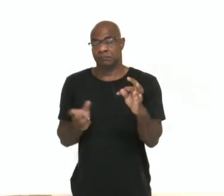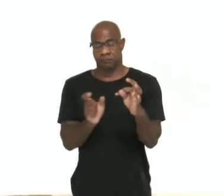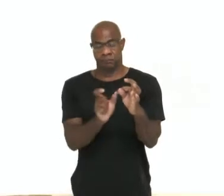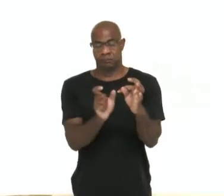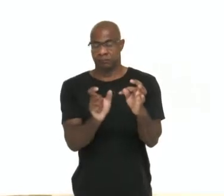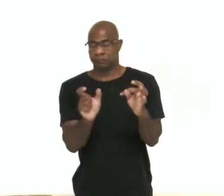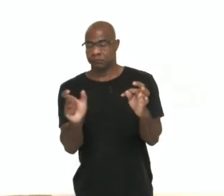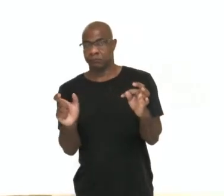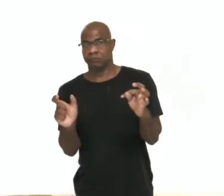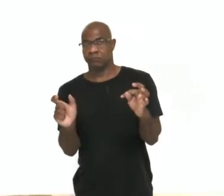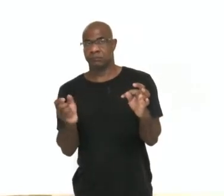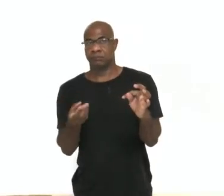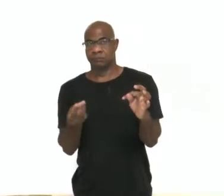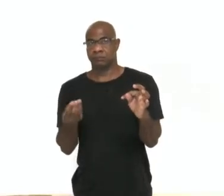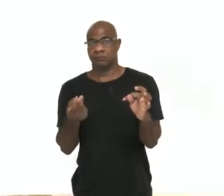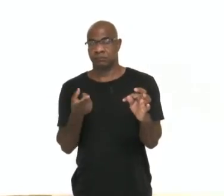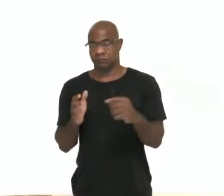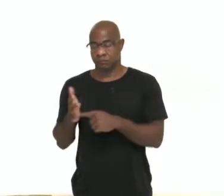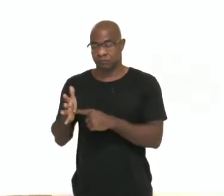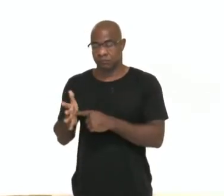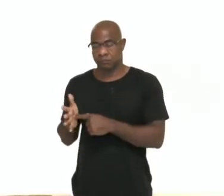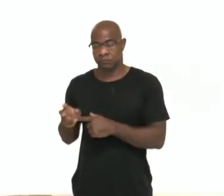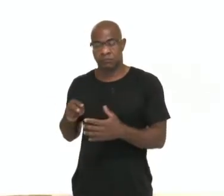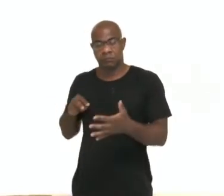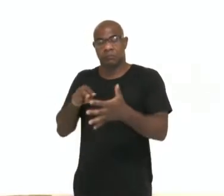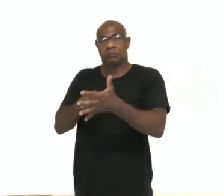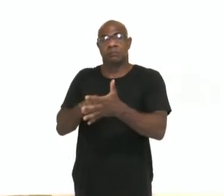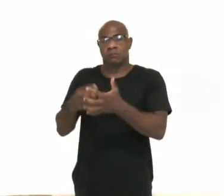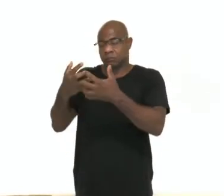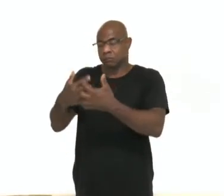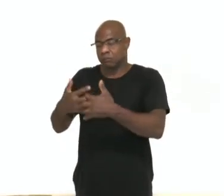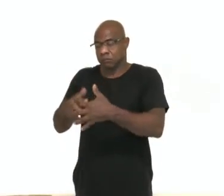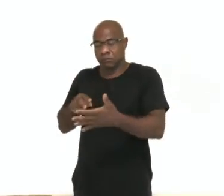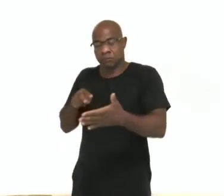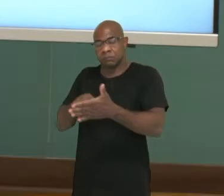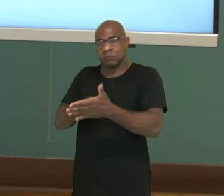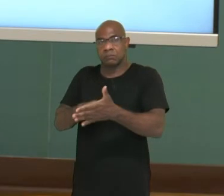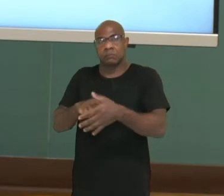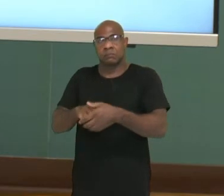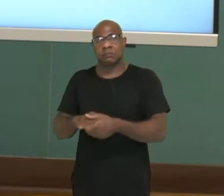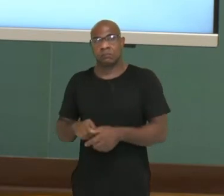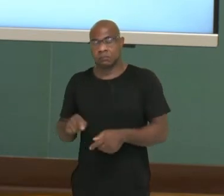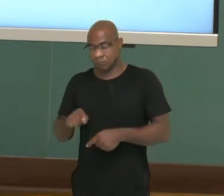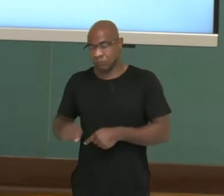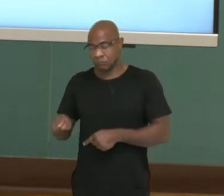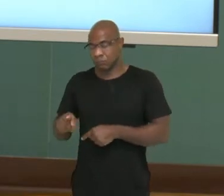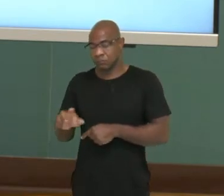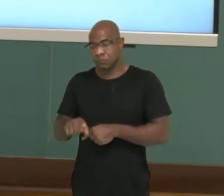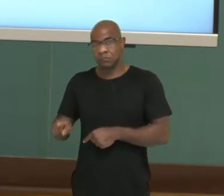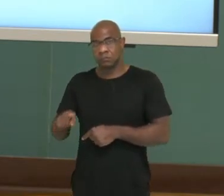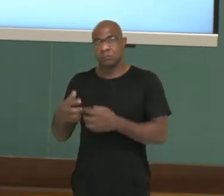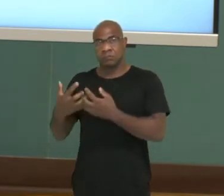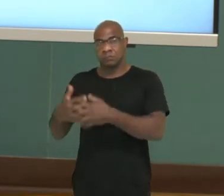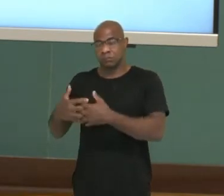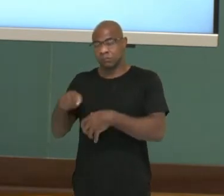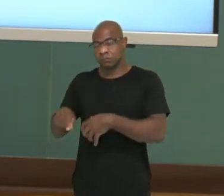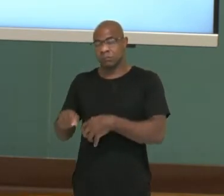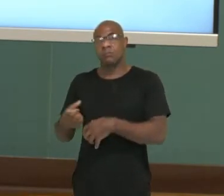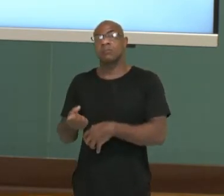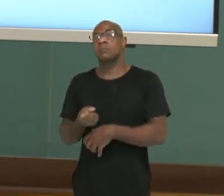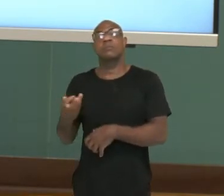pilhas quando o aparelho for ligado? Então, qual que vai ser a tensão que vai ser oferecida para o aparelho aqui? O aparelho vai ser ligado com quanto de